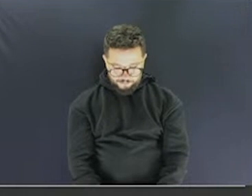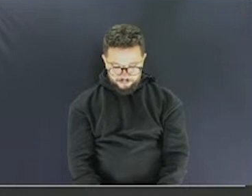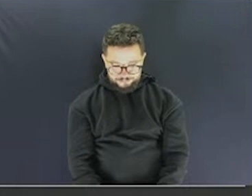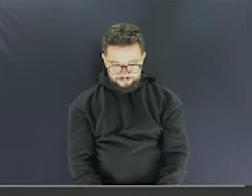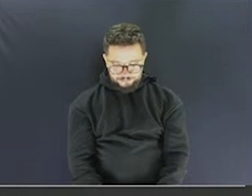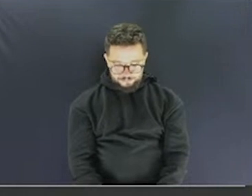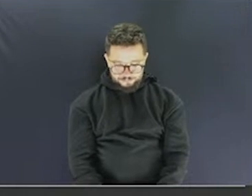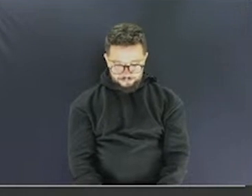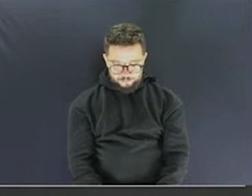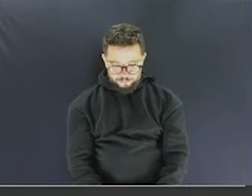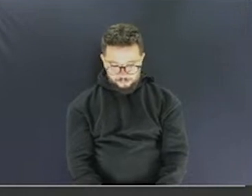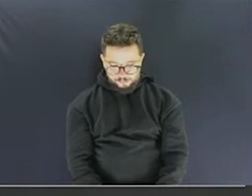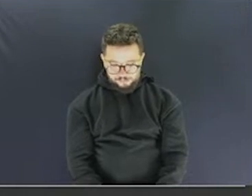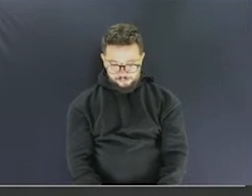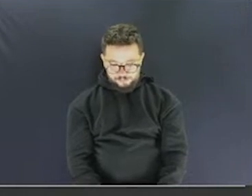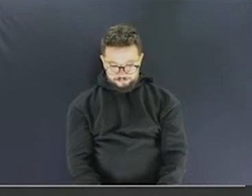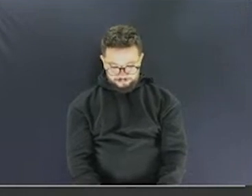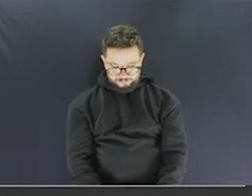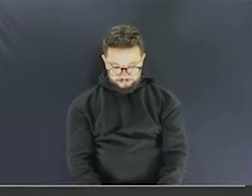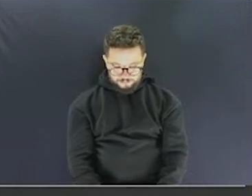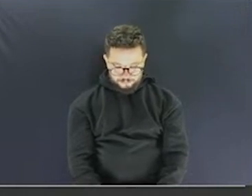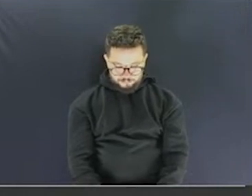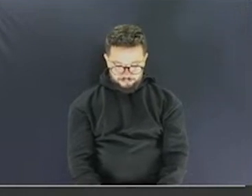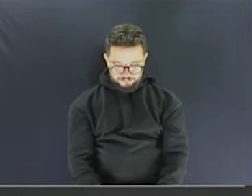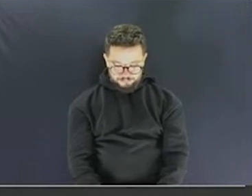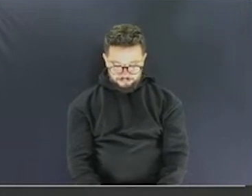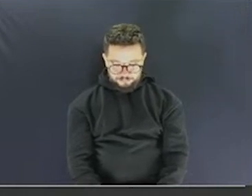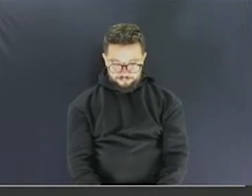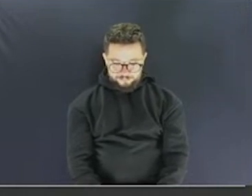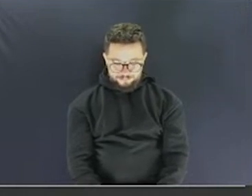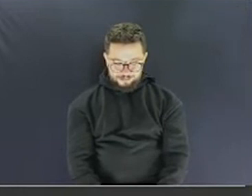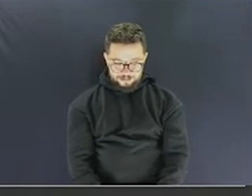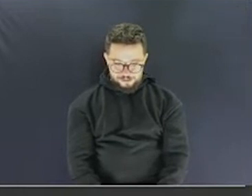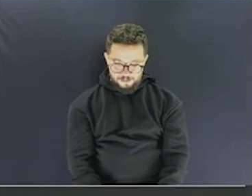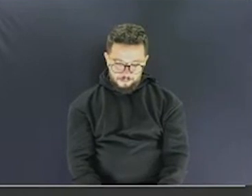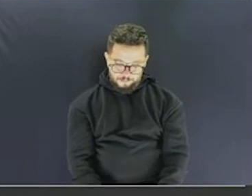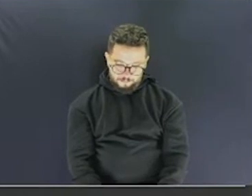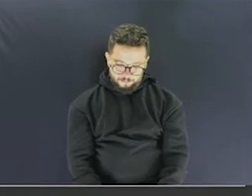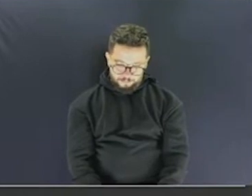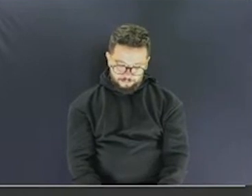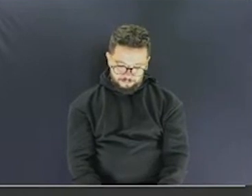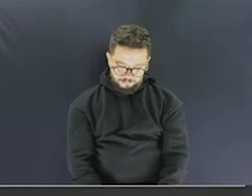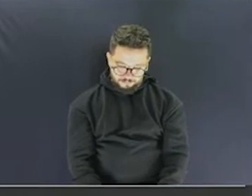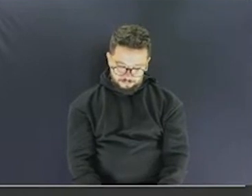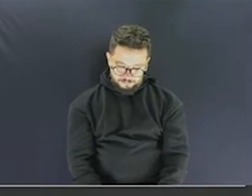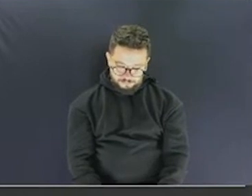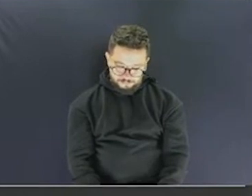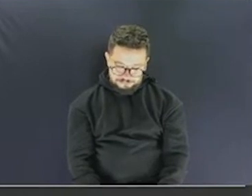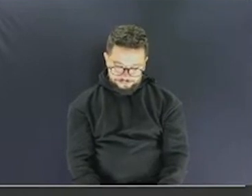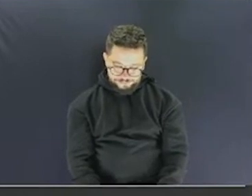temos 17 produtos e serviços relacionados. Um deles são as cozinhas comunitárias dentro do programa